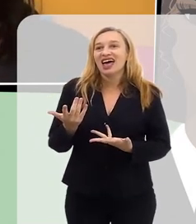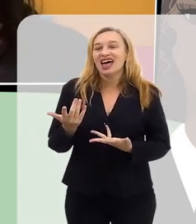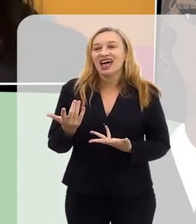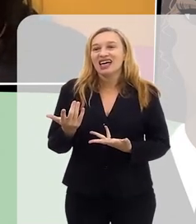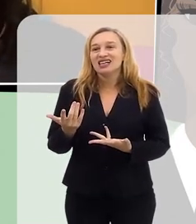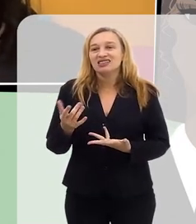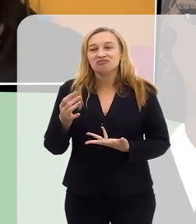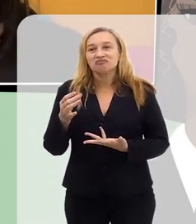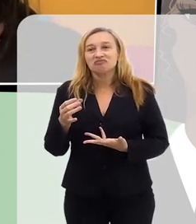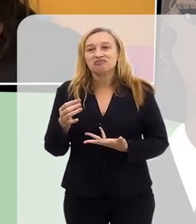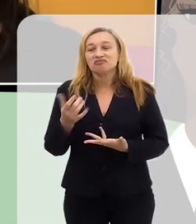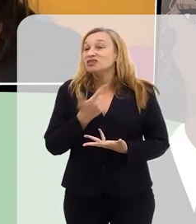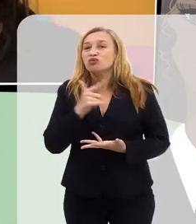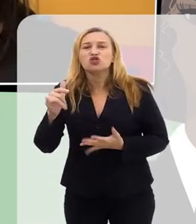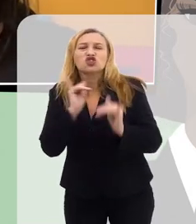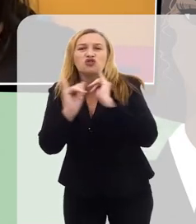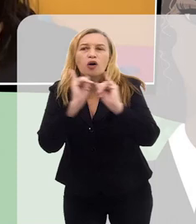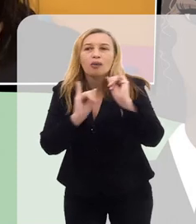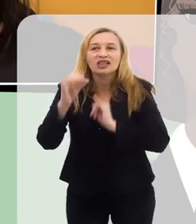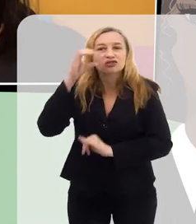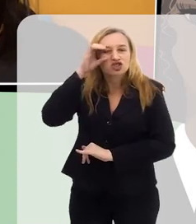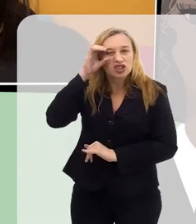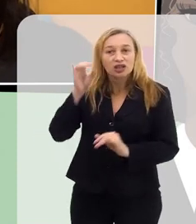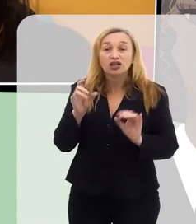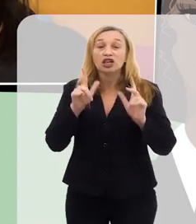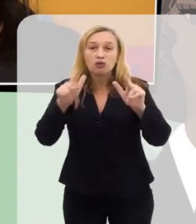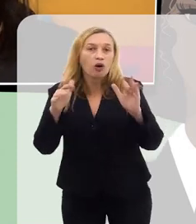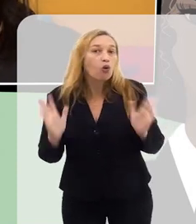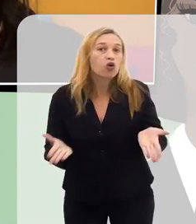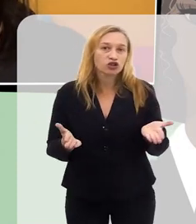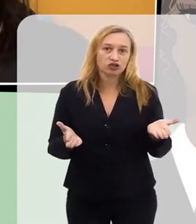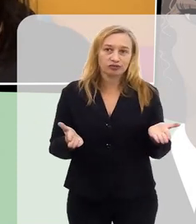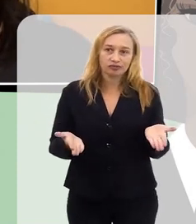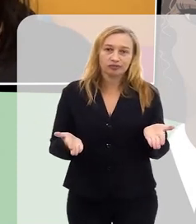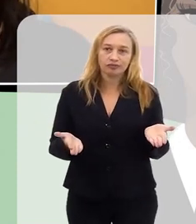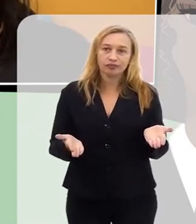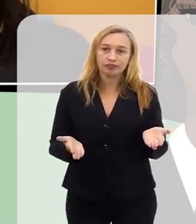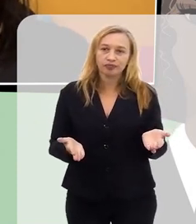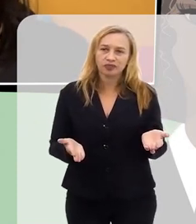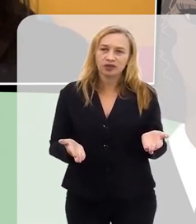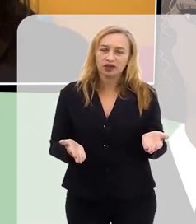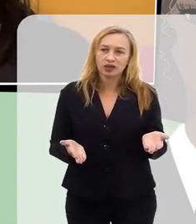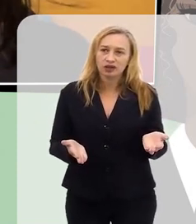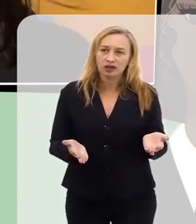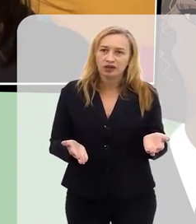vontade. e então a gente não tinha tanta informação como a gente tem hoje.